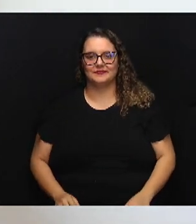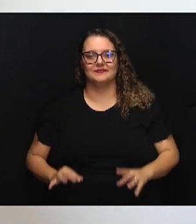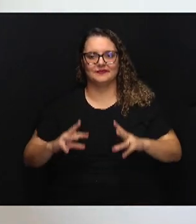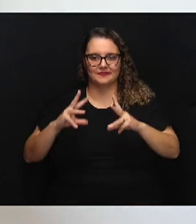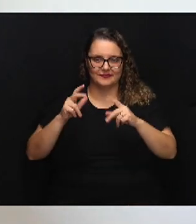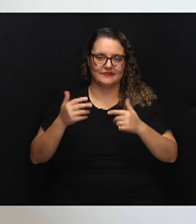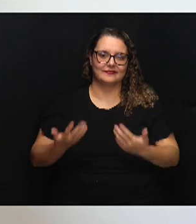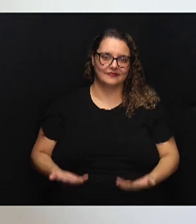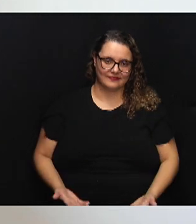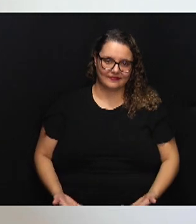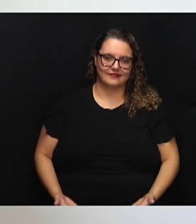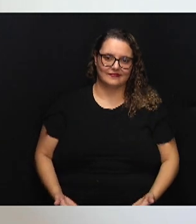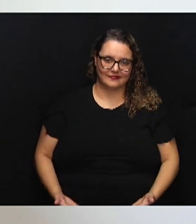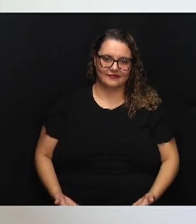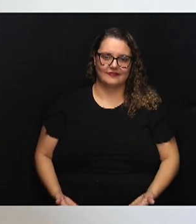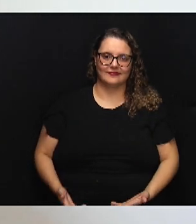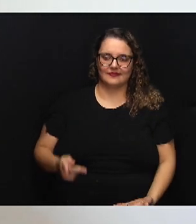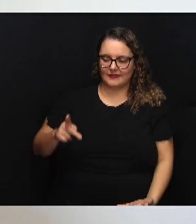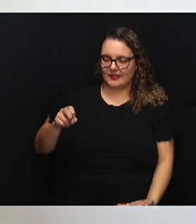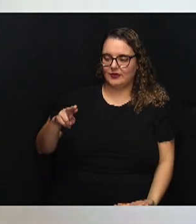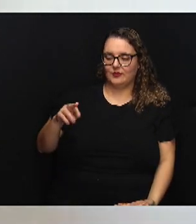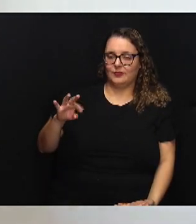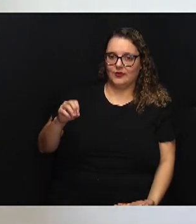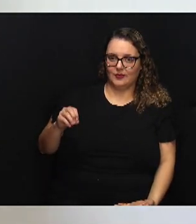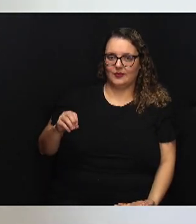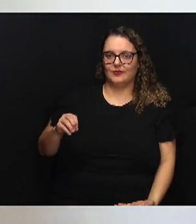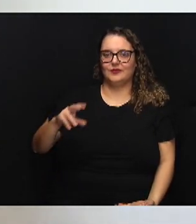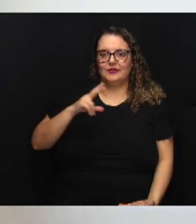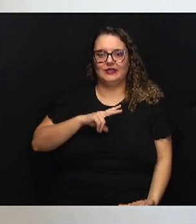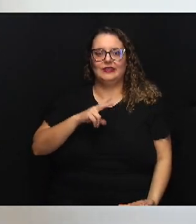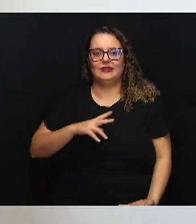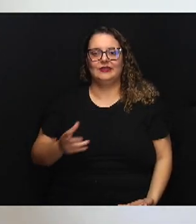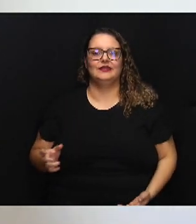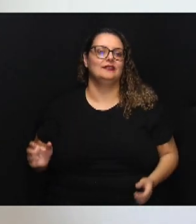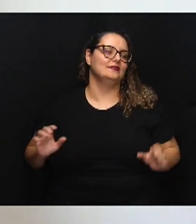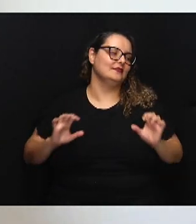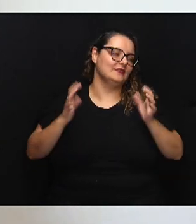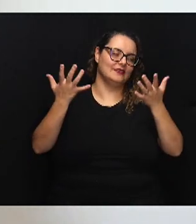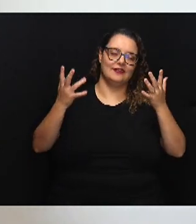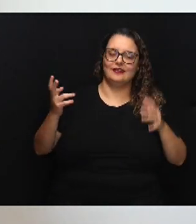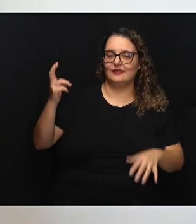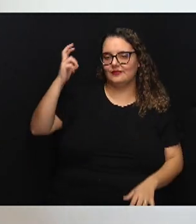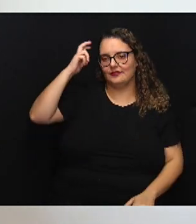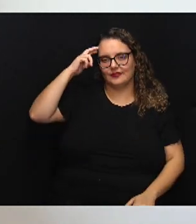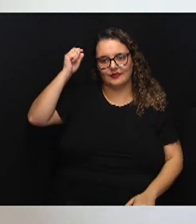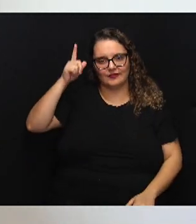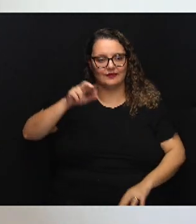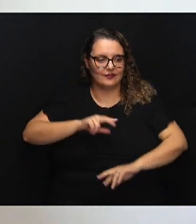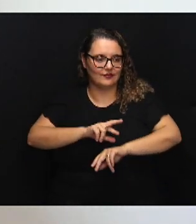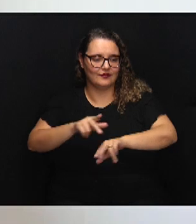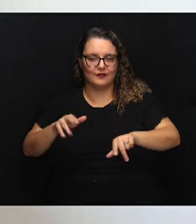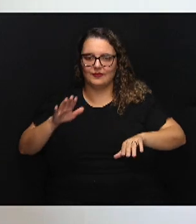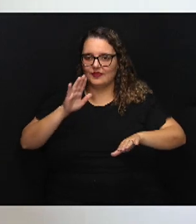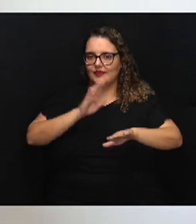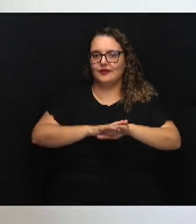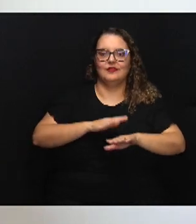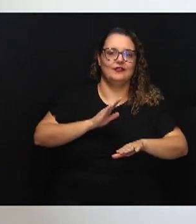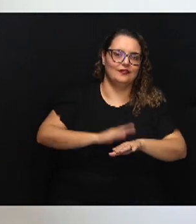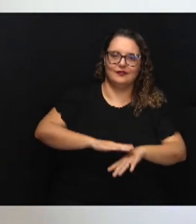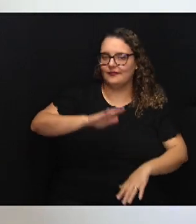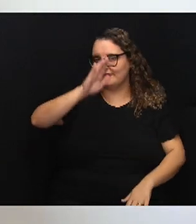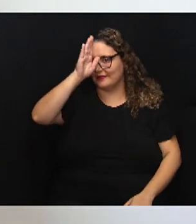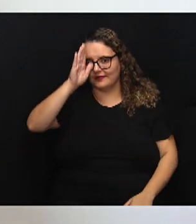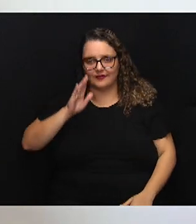moro atualmente em Porto, Portugal, então tem muitos eventos culturais, muitas atividades, né?